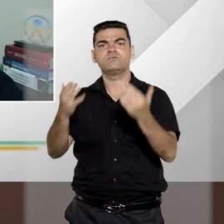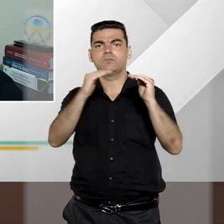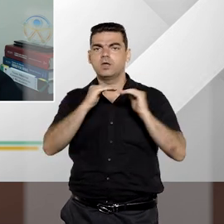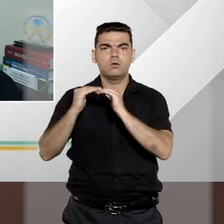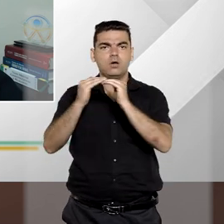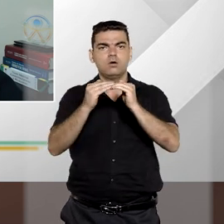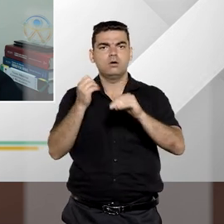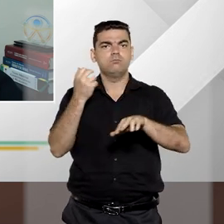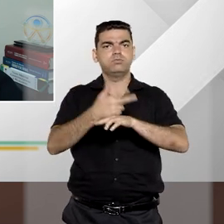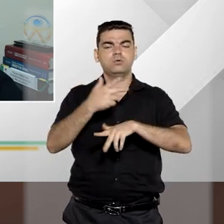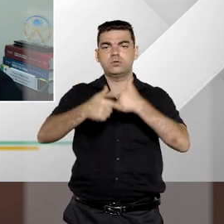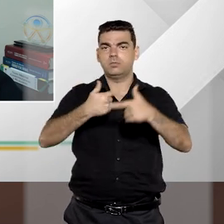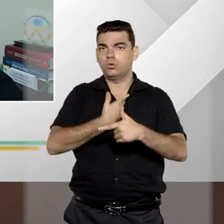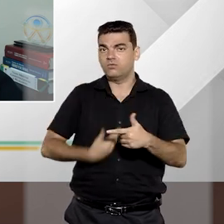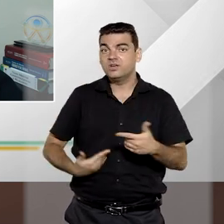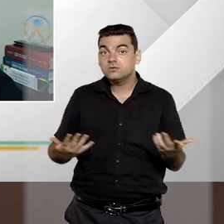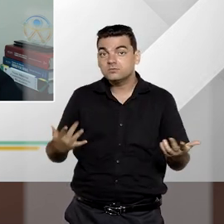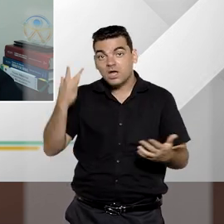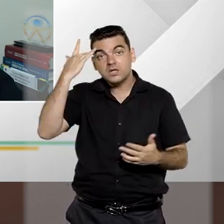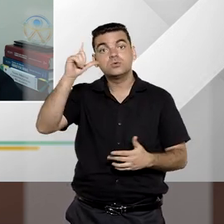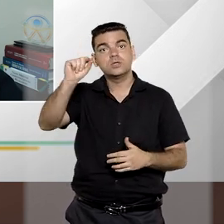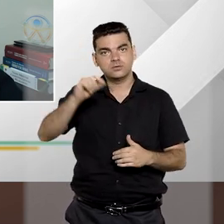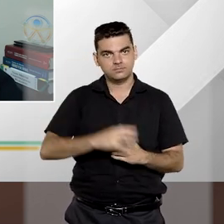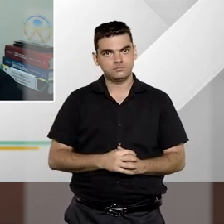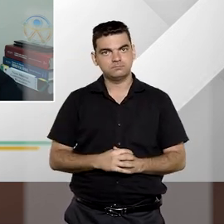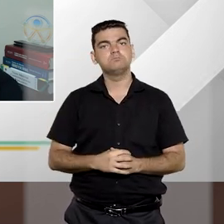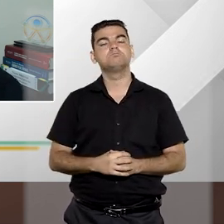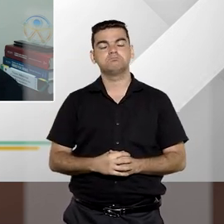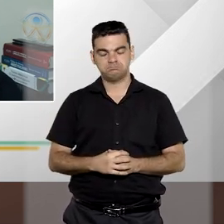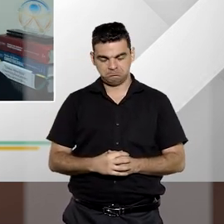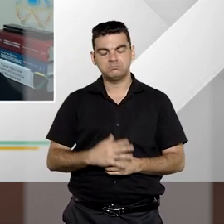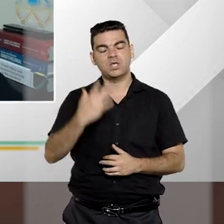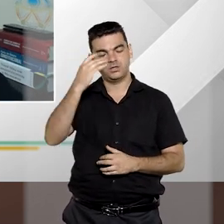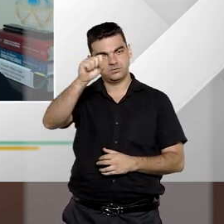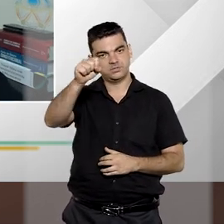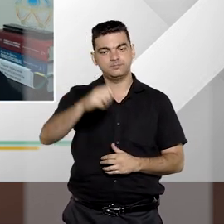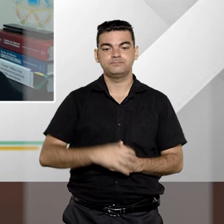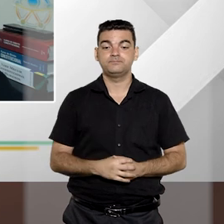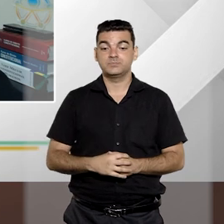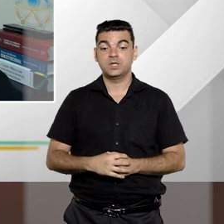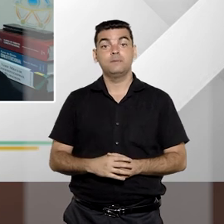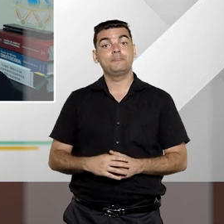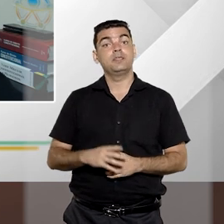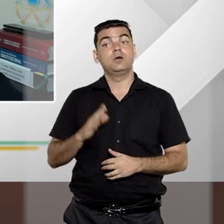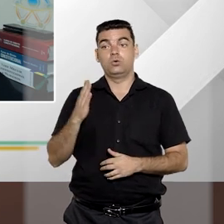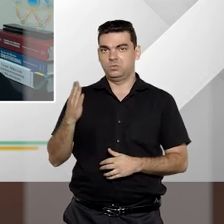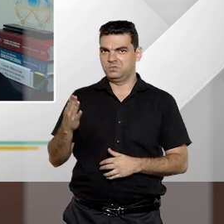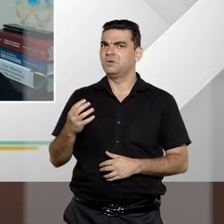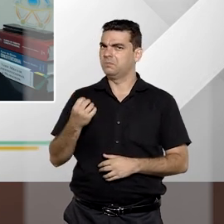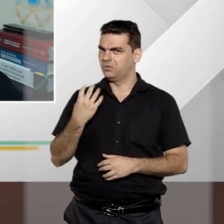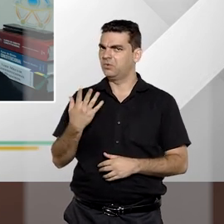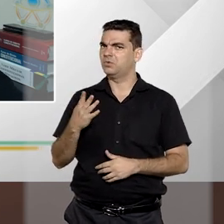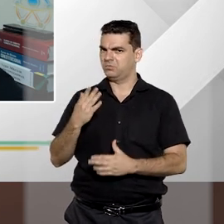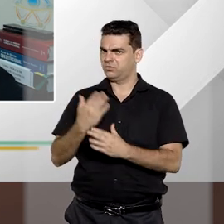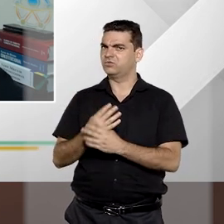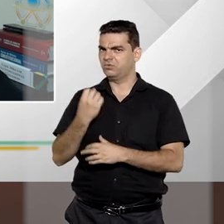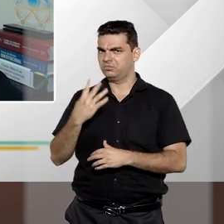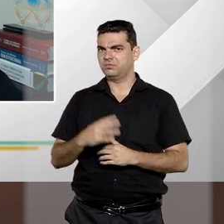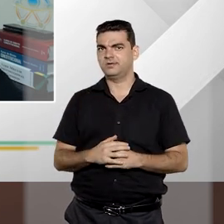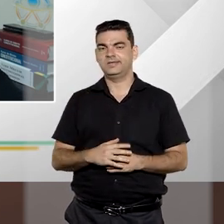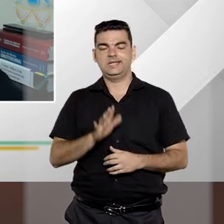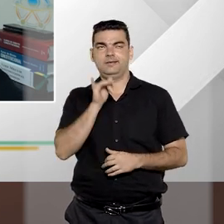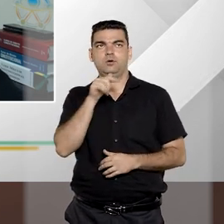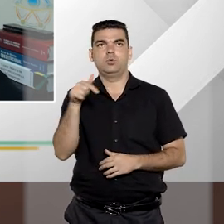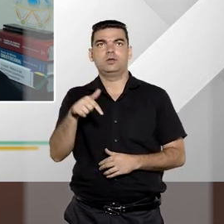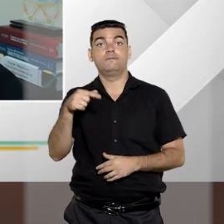de acesso aos serviços oferecidos? Sem dúvida, Fátima, essa é uma situação que merece tanta atenção do Poder Judiciário, que olha